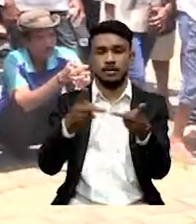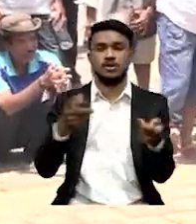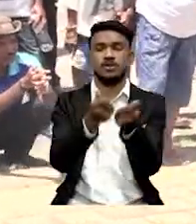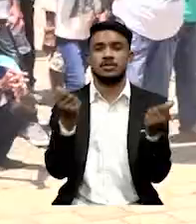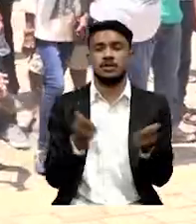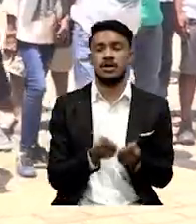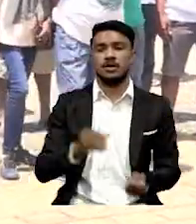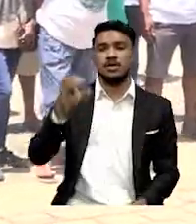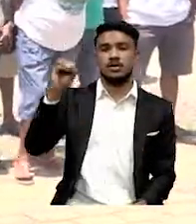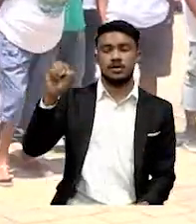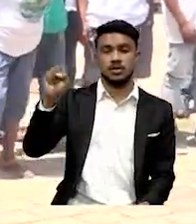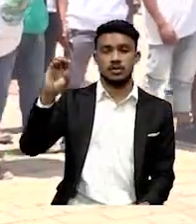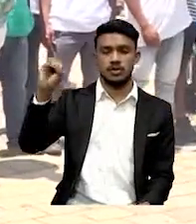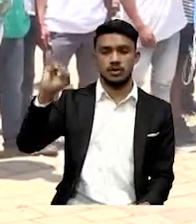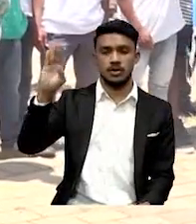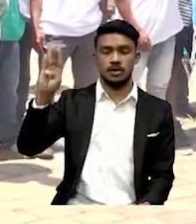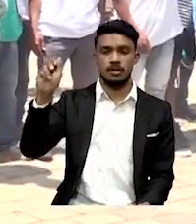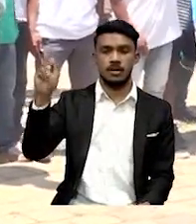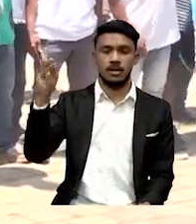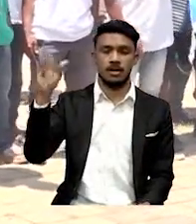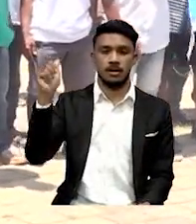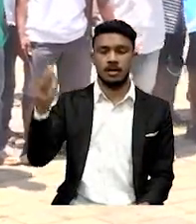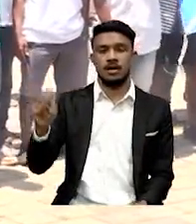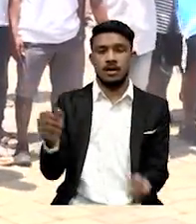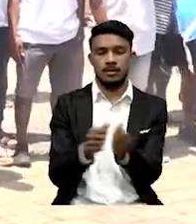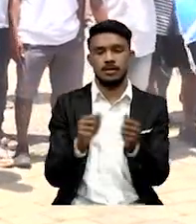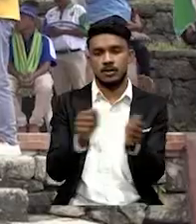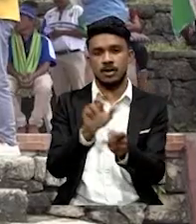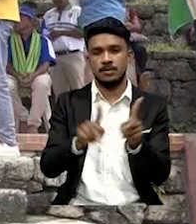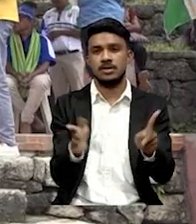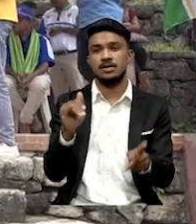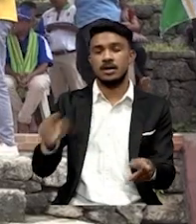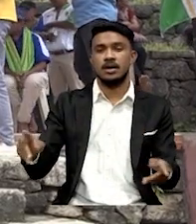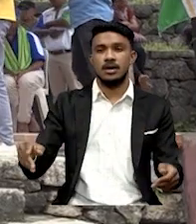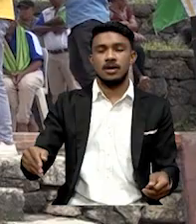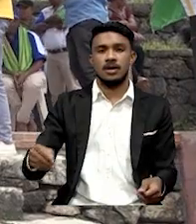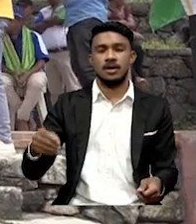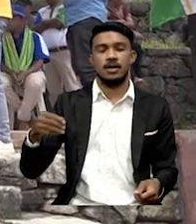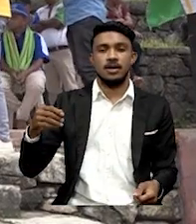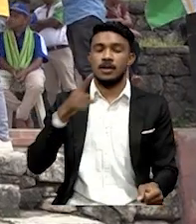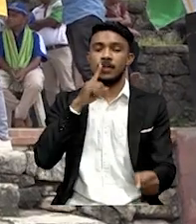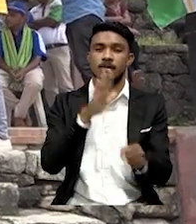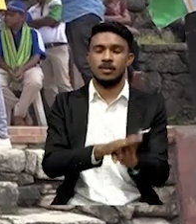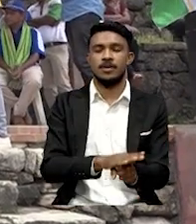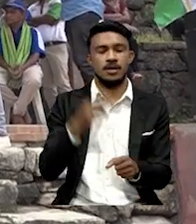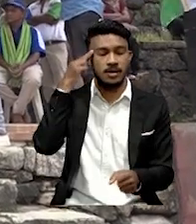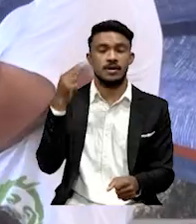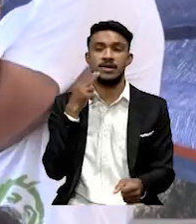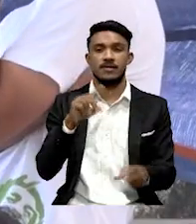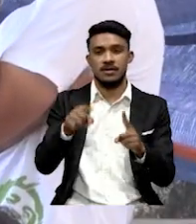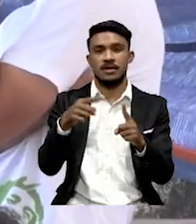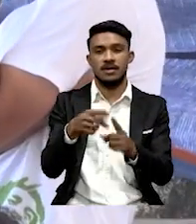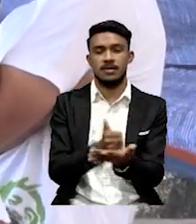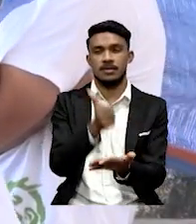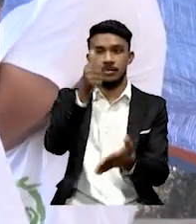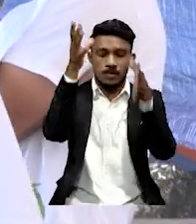município Manatutu, nebe acompanha o Rússia aliado Sira. Liu-se compromisso político, José Ramos Horta promete, banhir eleito para presidente da